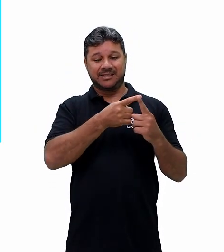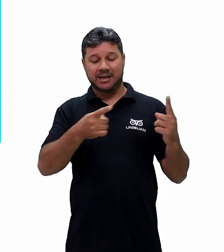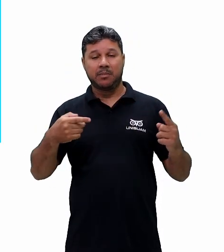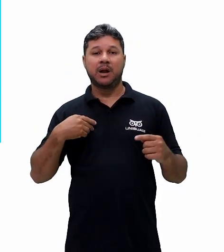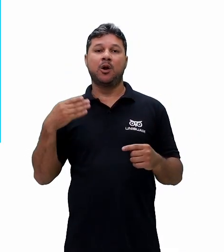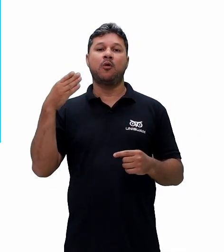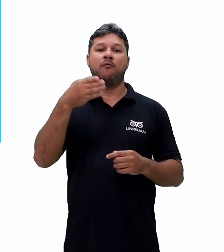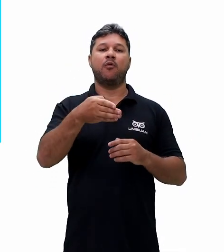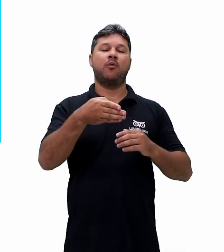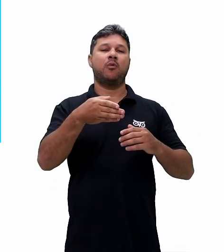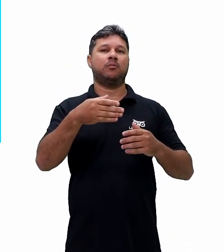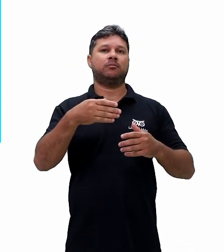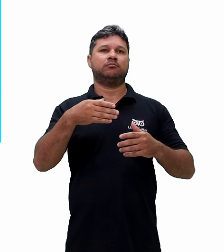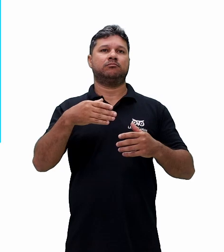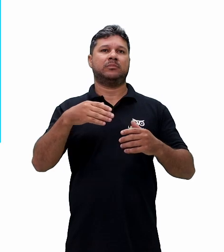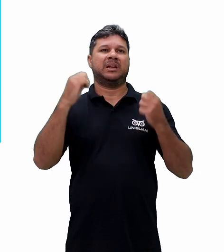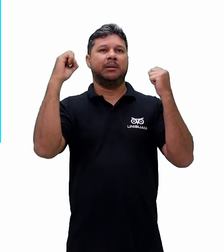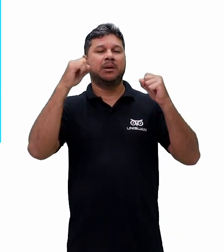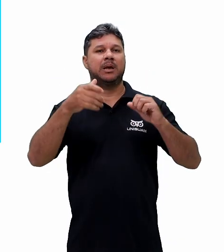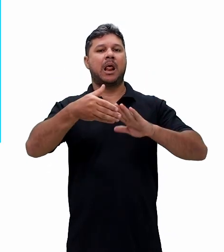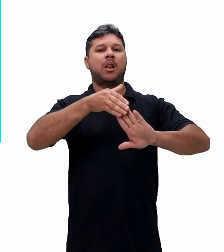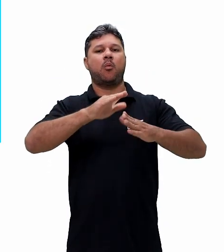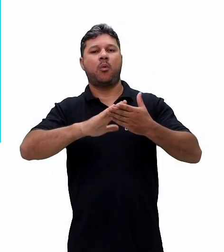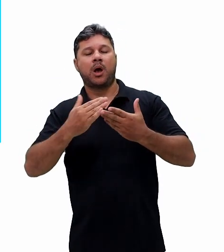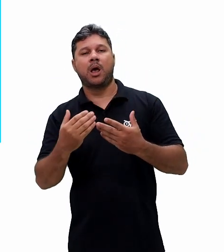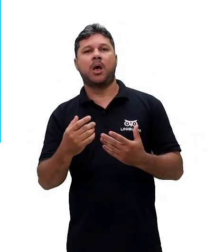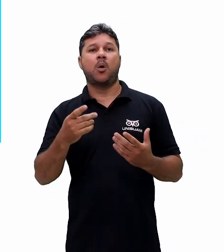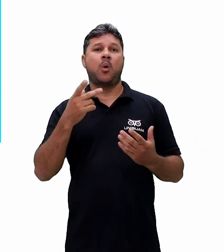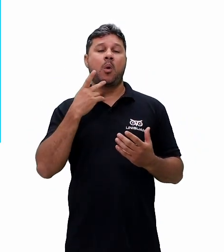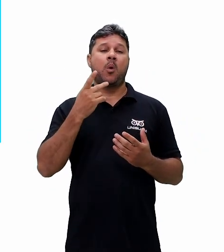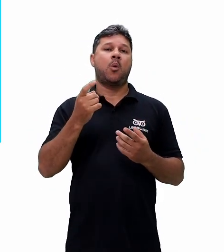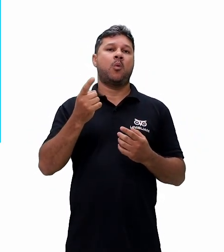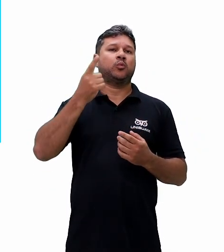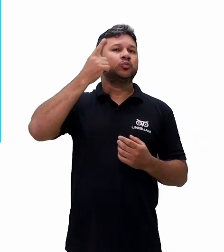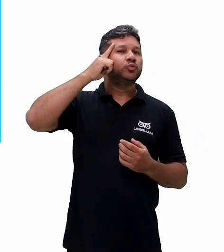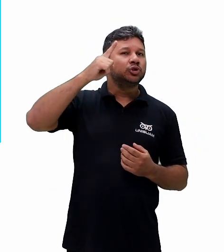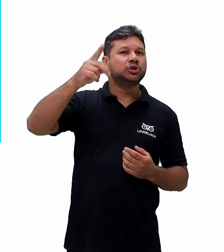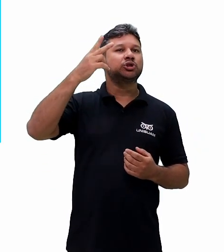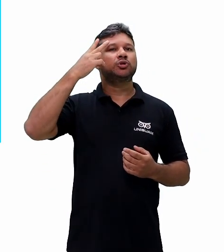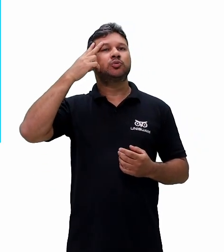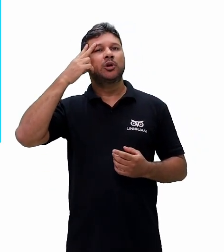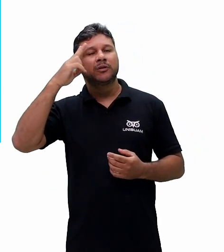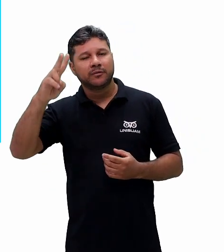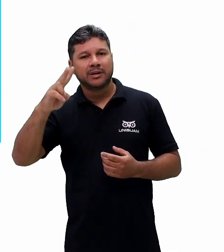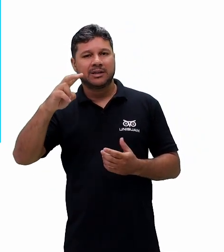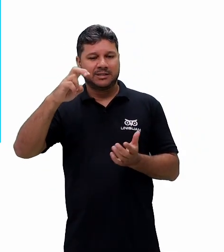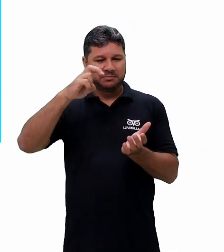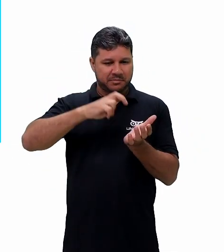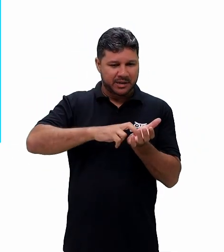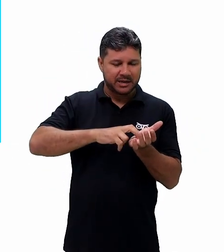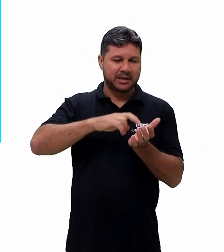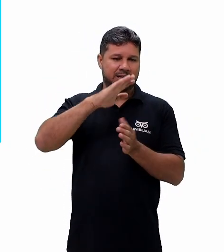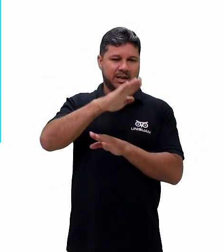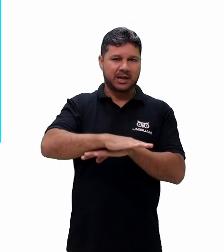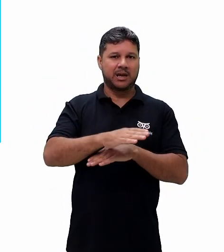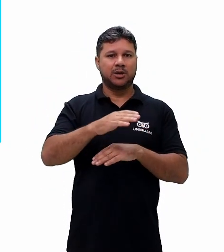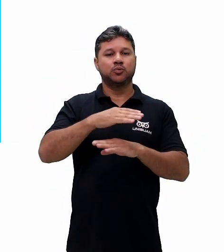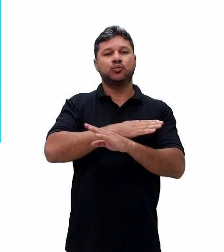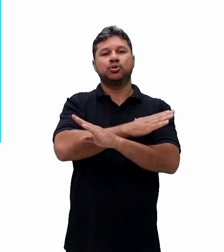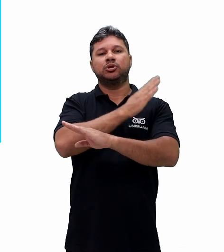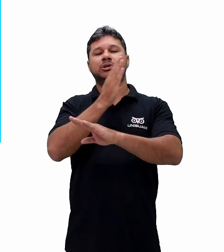por dia ou por semana eu vou alongar? Uma vez por dia? 2 vezes por dia?